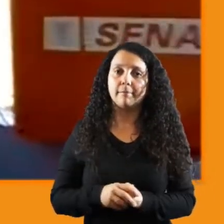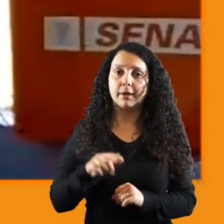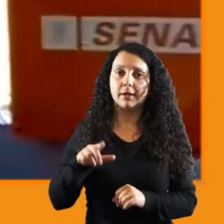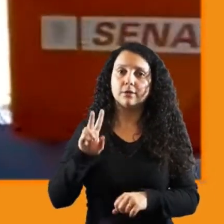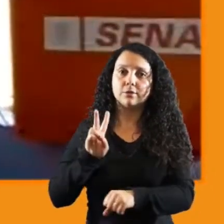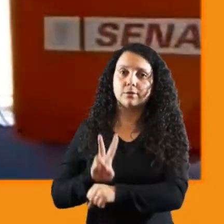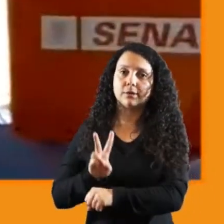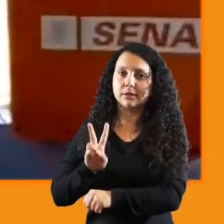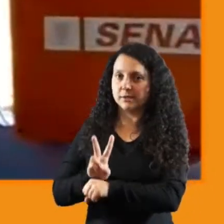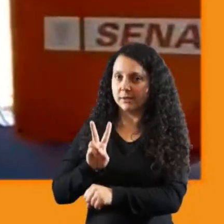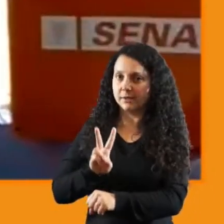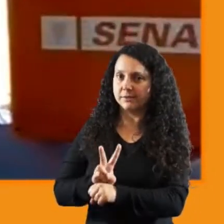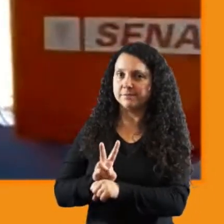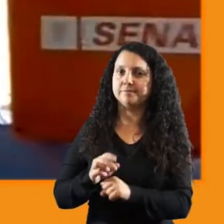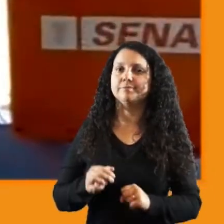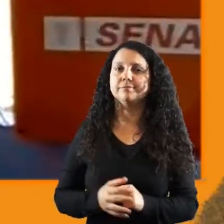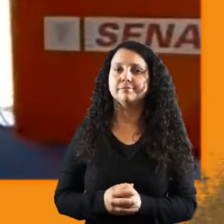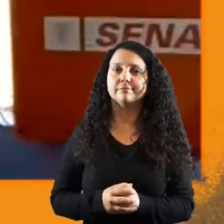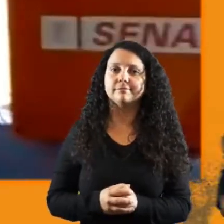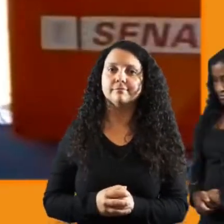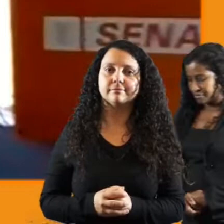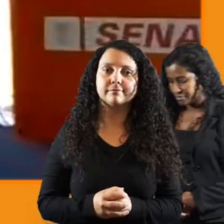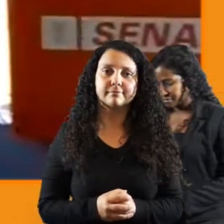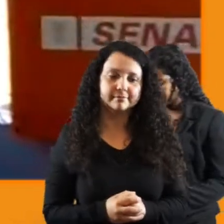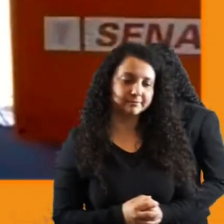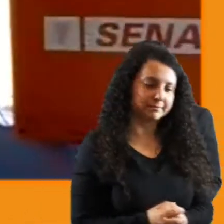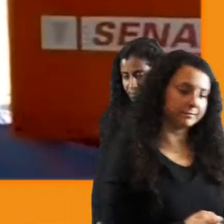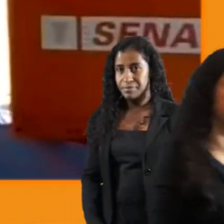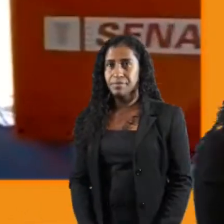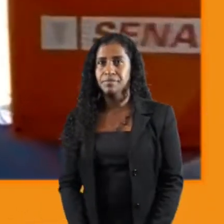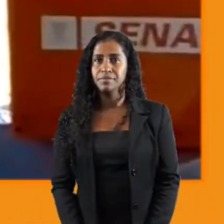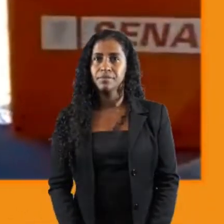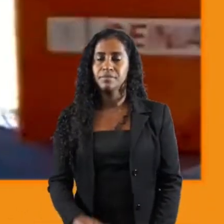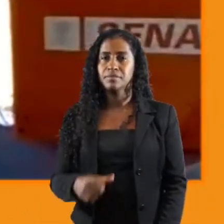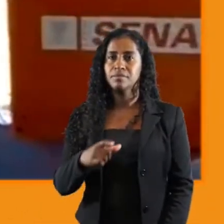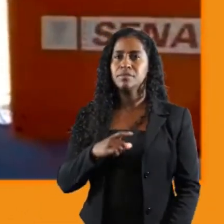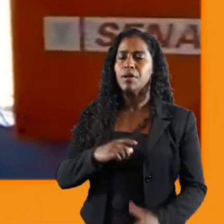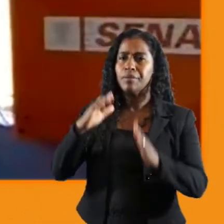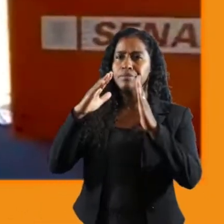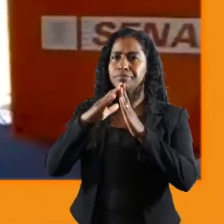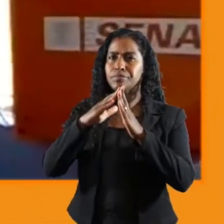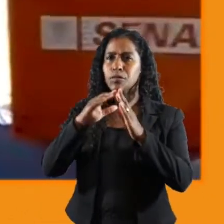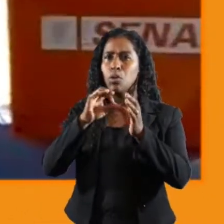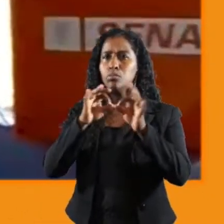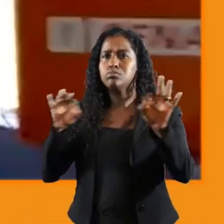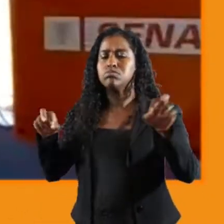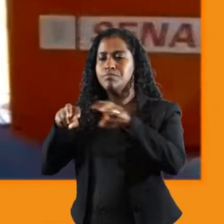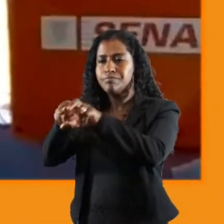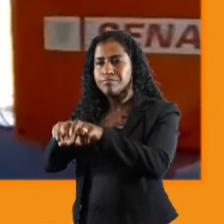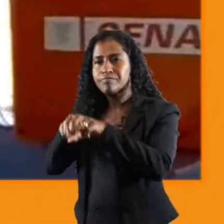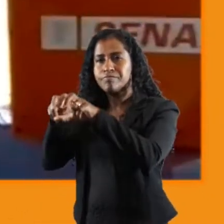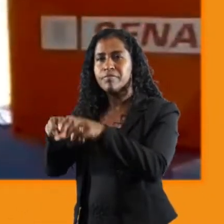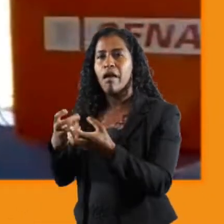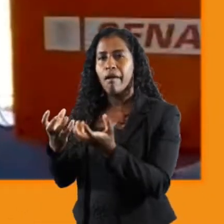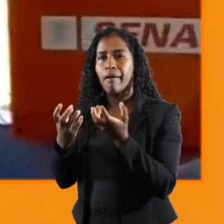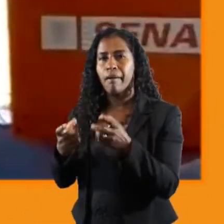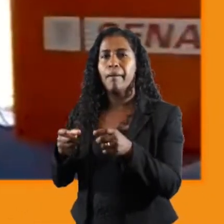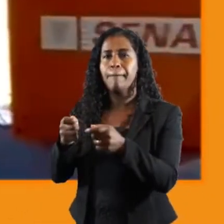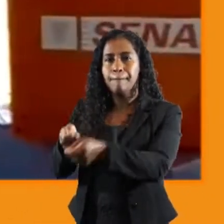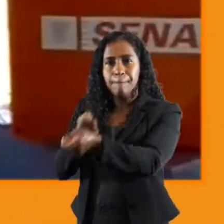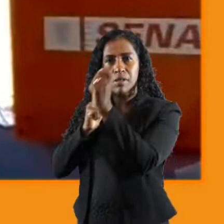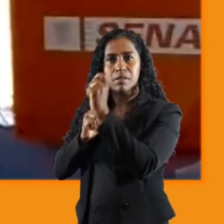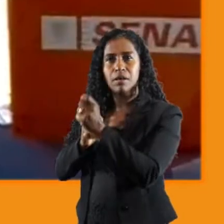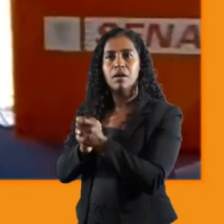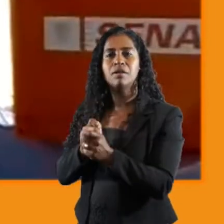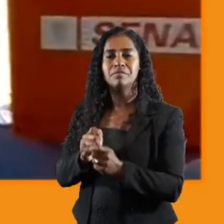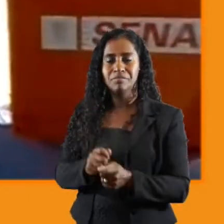monitoramento e vigilância de uma residência, num camping, onde você tem aí para ir pescar. Até mesmo porque hoje em dia, com o